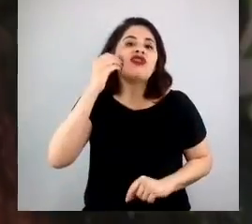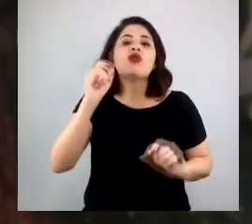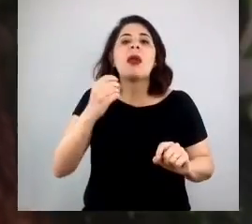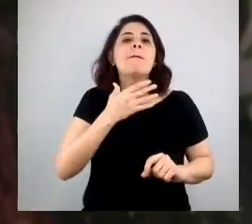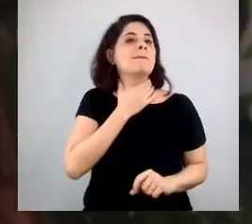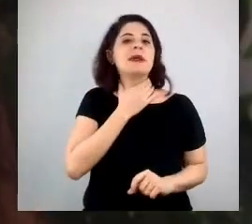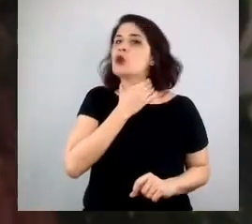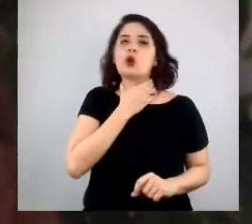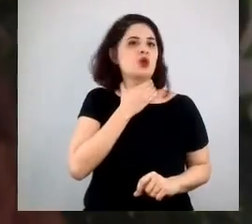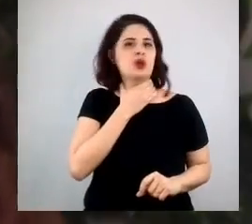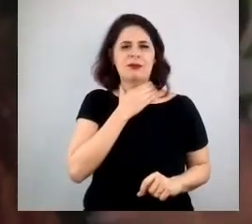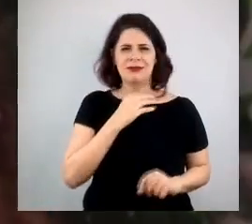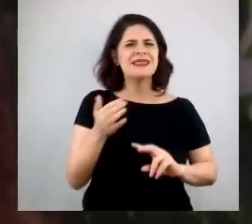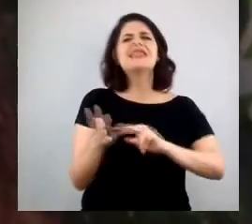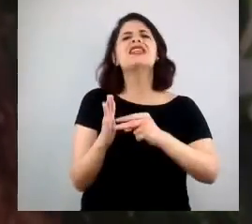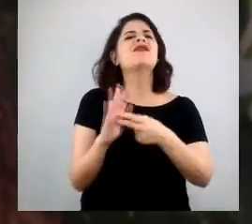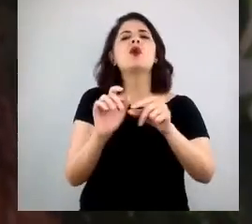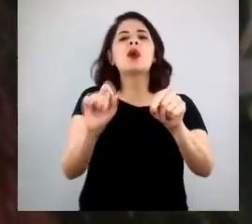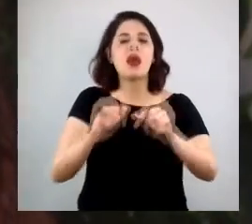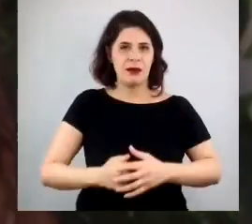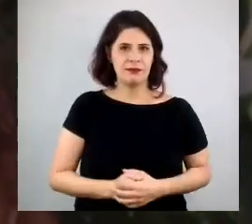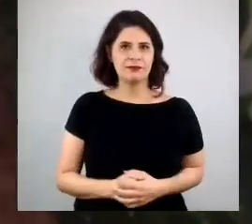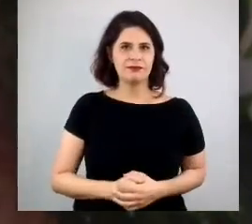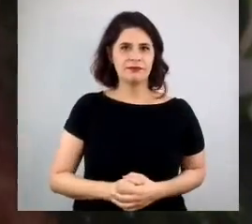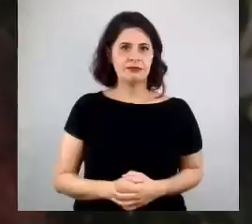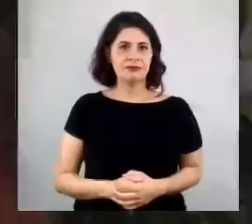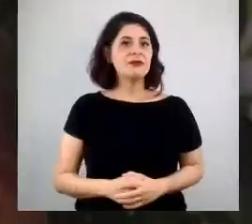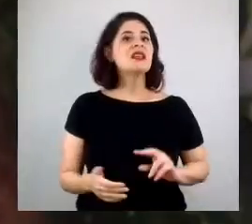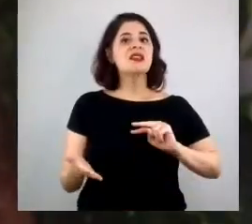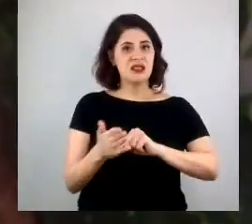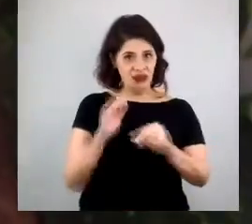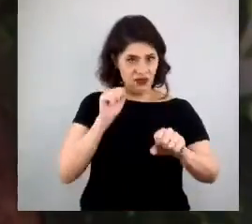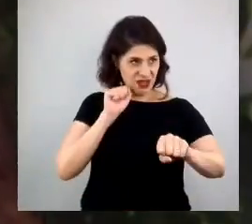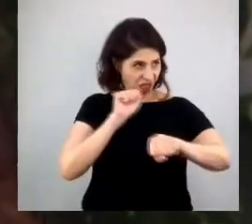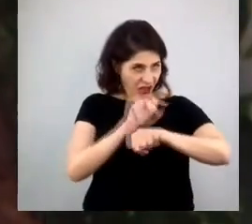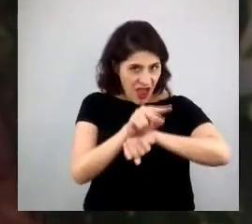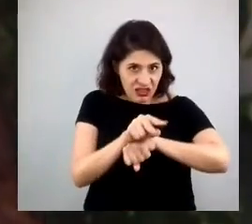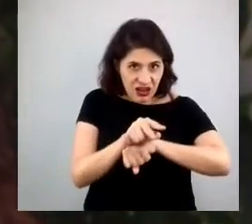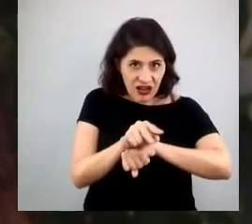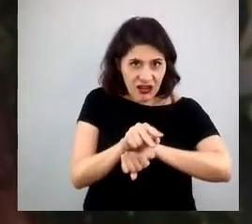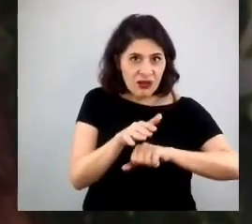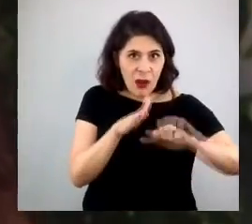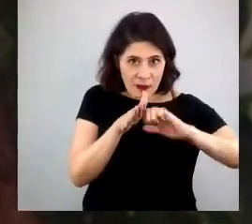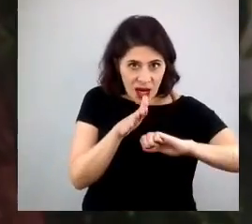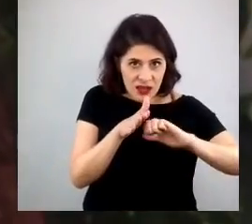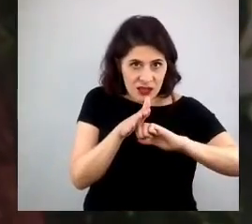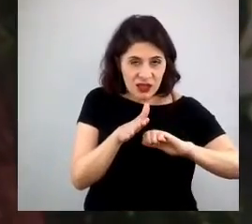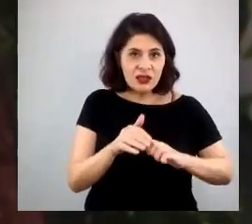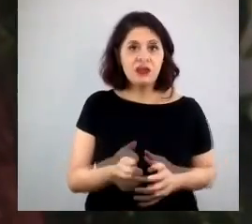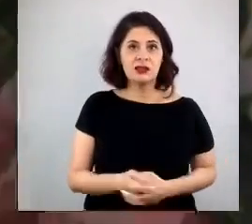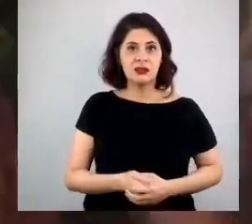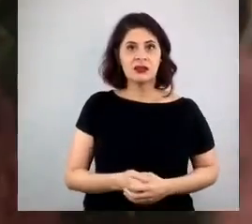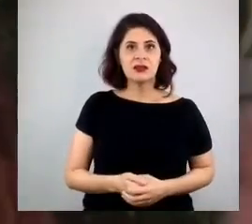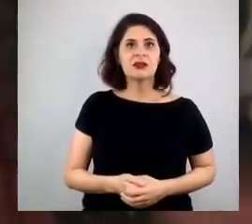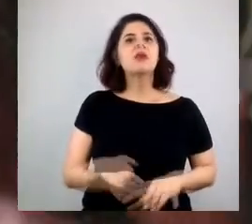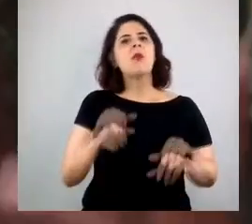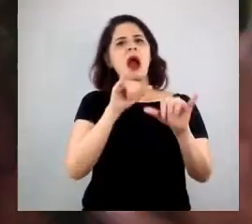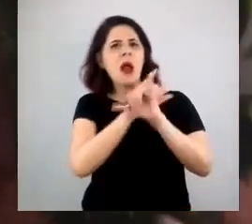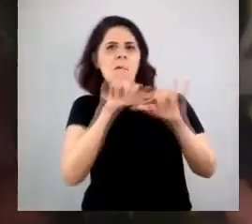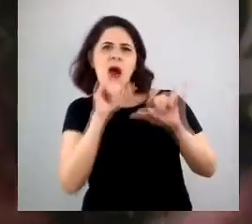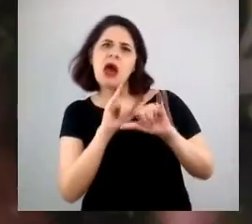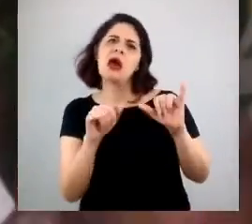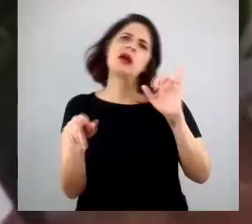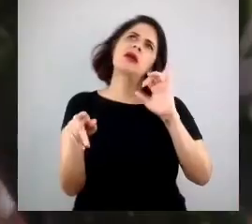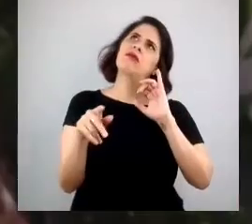Que é simplesmente você adentrar numa empresa, você fazer uma campanha publicitária,